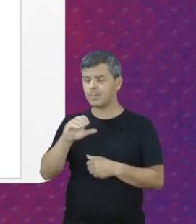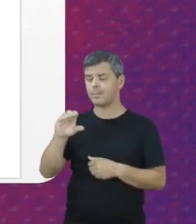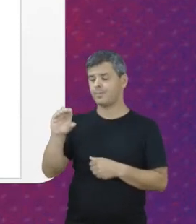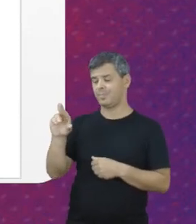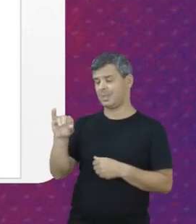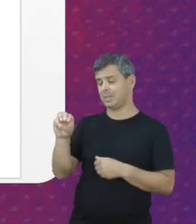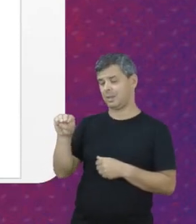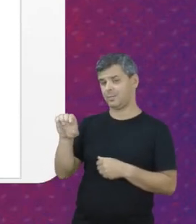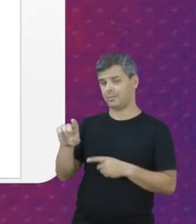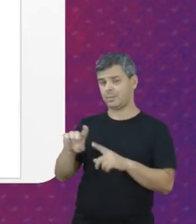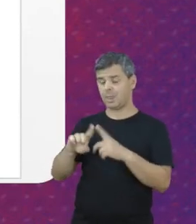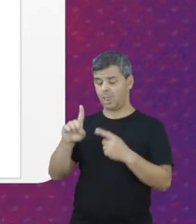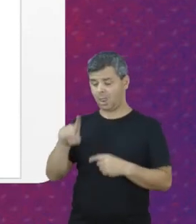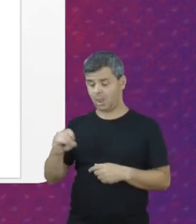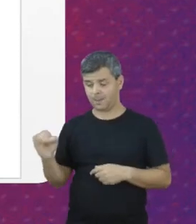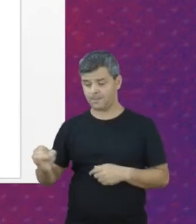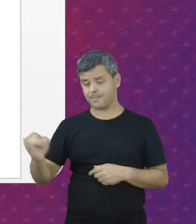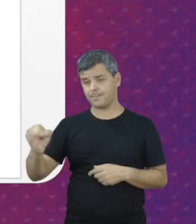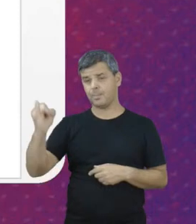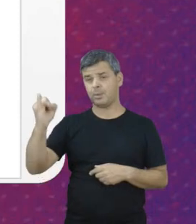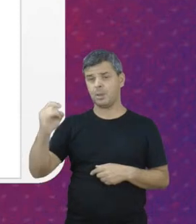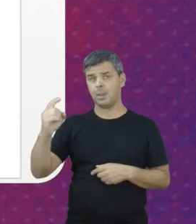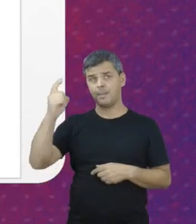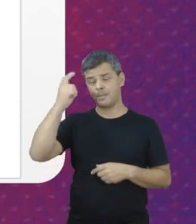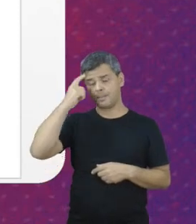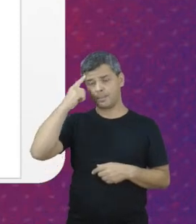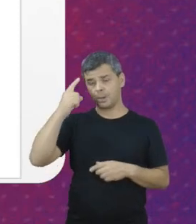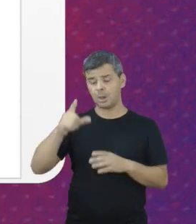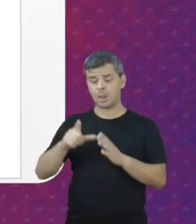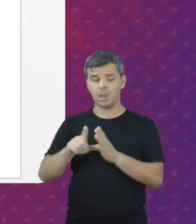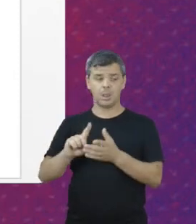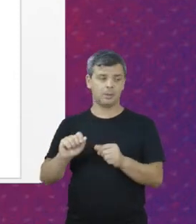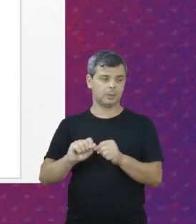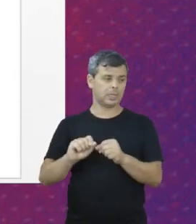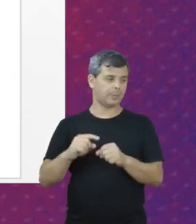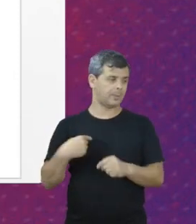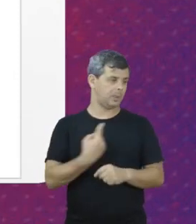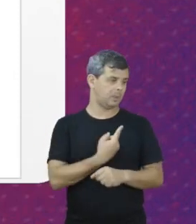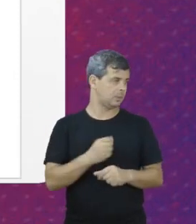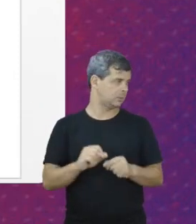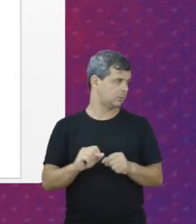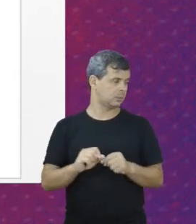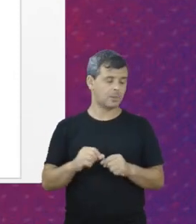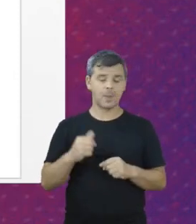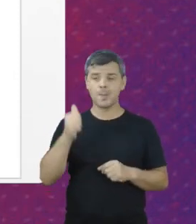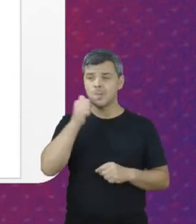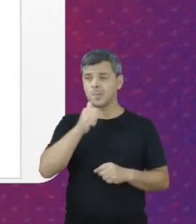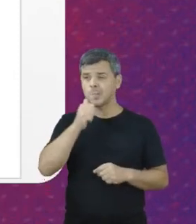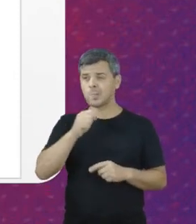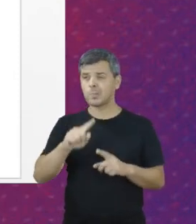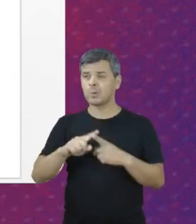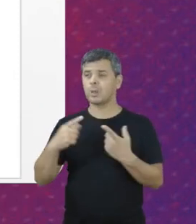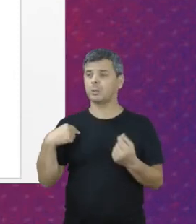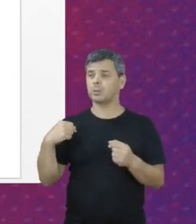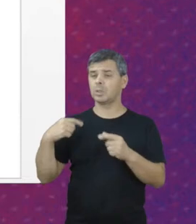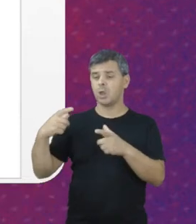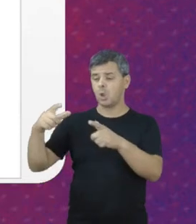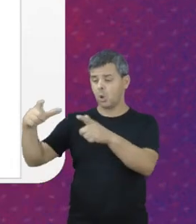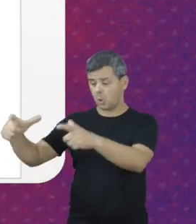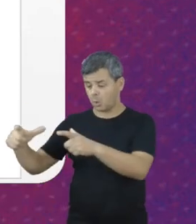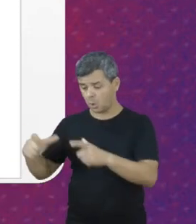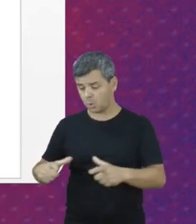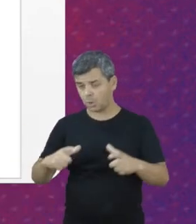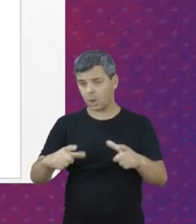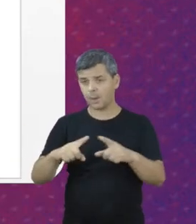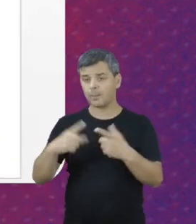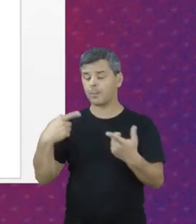CRANSV. E é importante. Tem o CEANS também, que são os centros de atendimento à mulher. Então, são espaços em que as mulheres